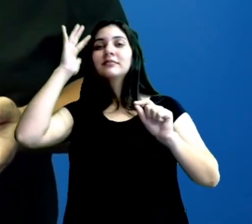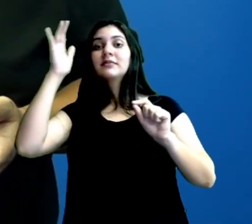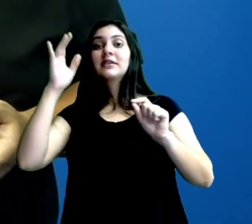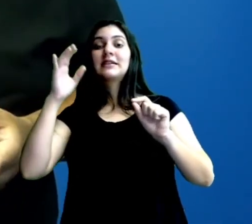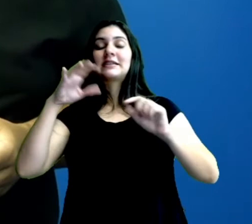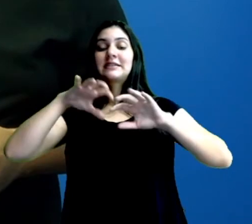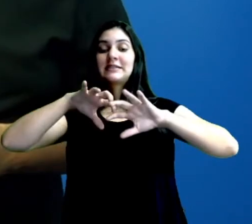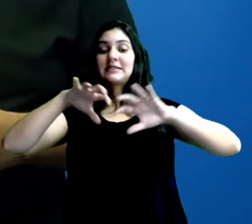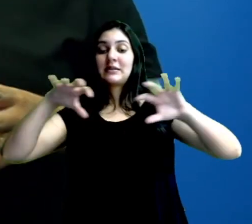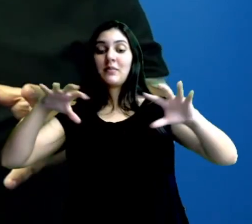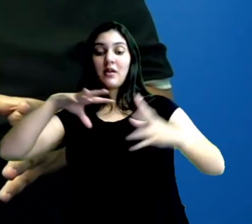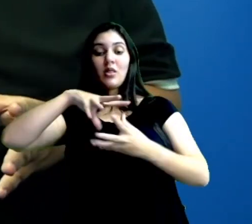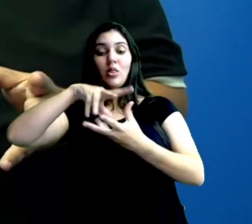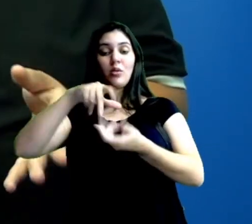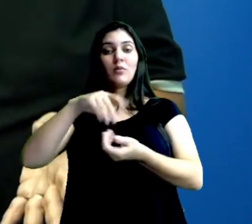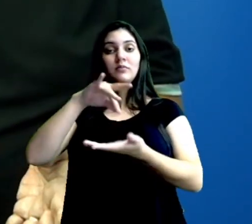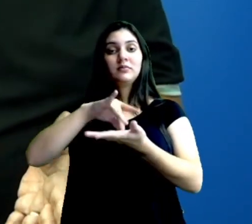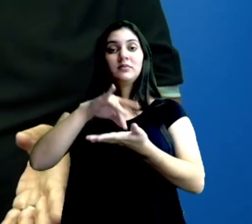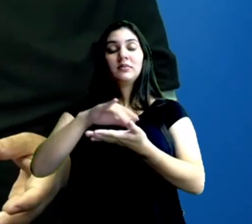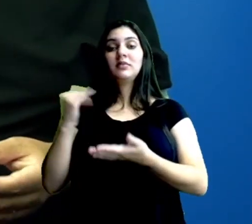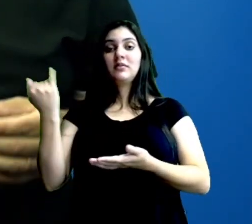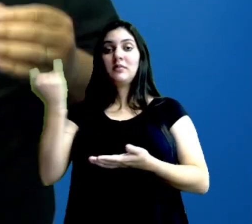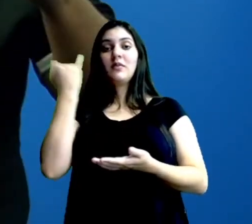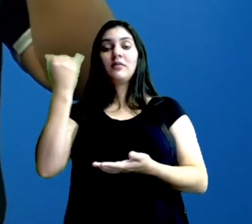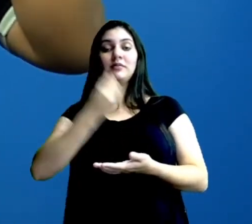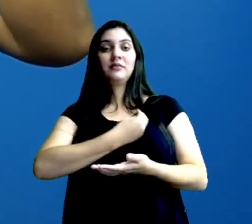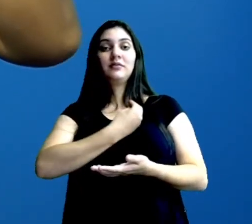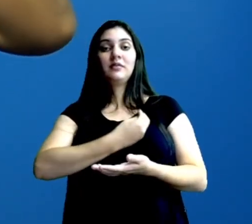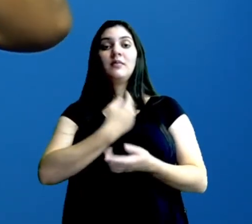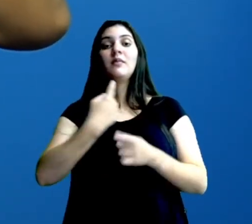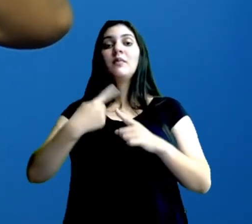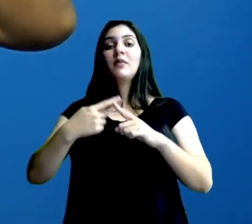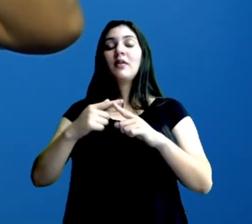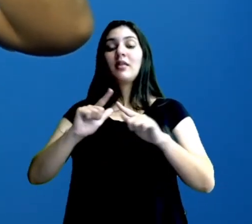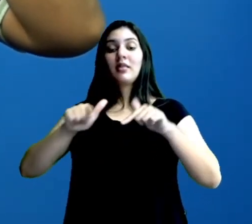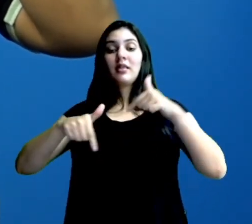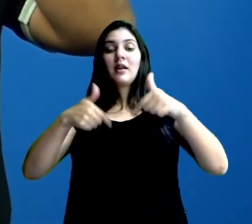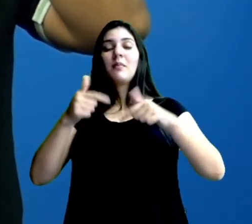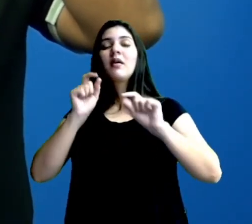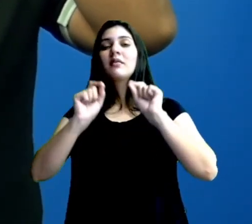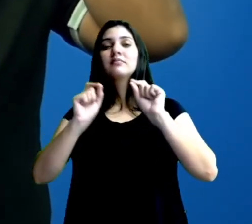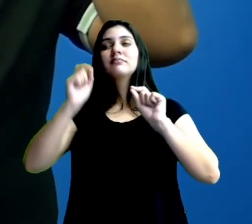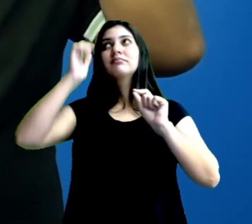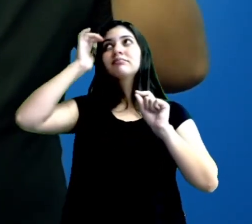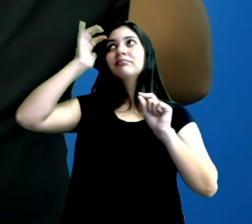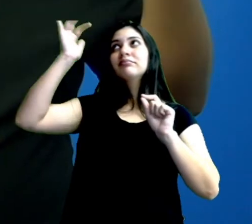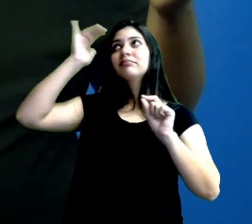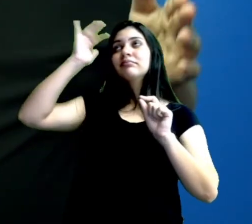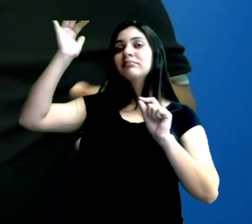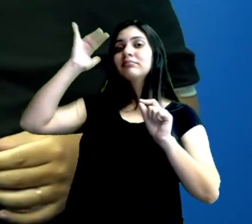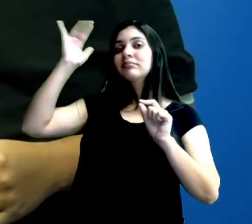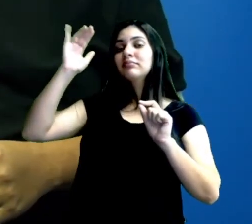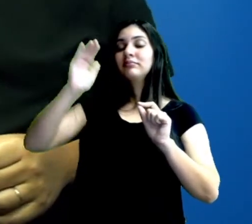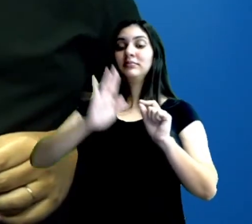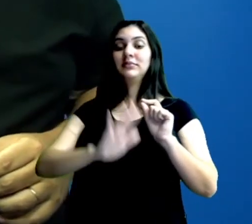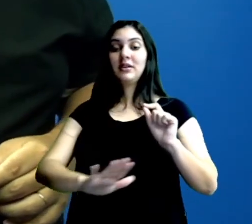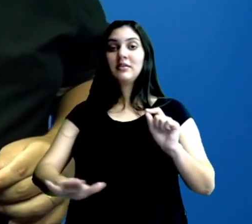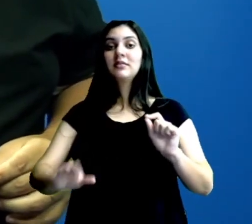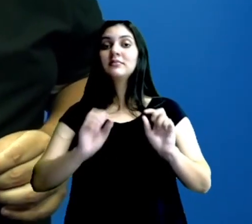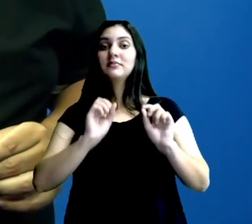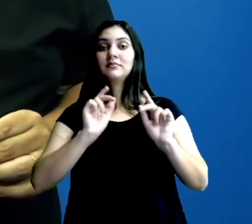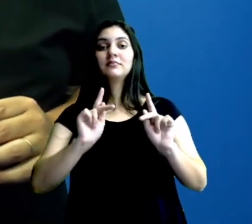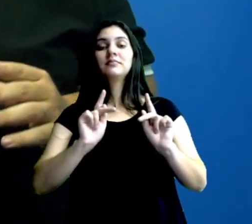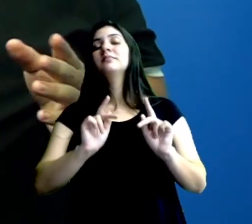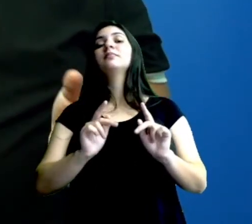do mundo real. Por isso que é importante estar presente, porque trabalha com o imaginário da criança, tá